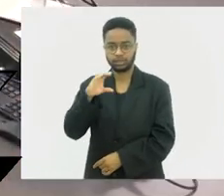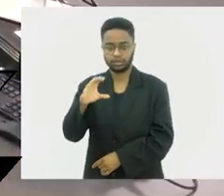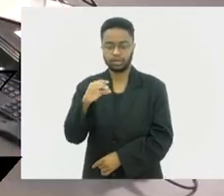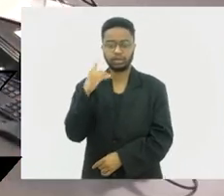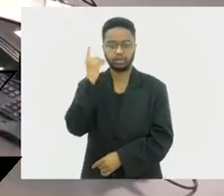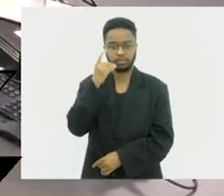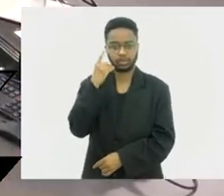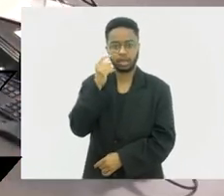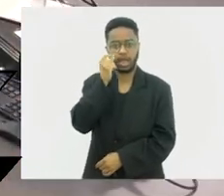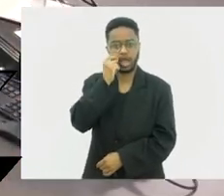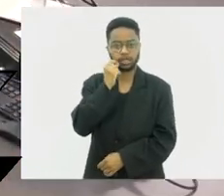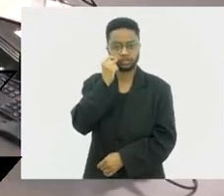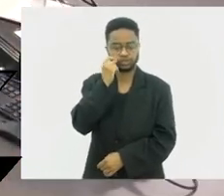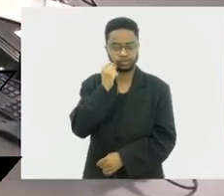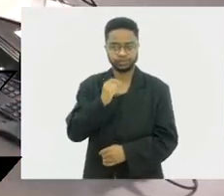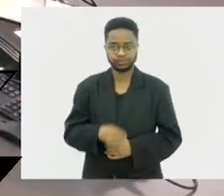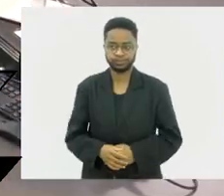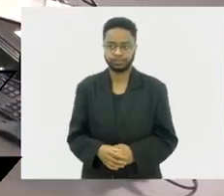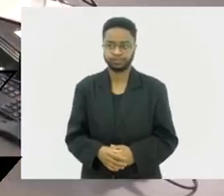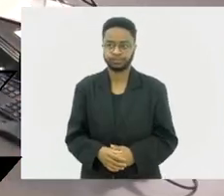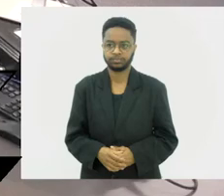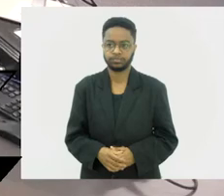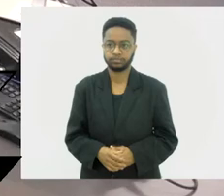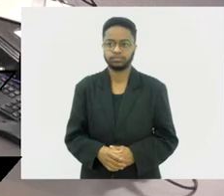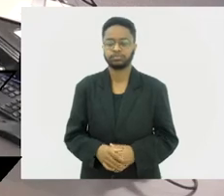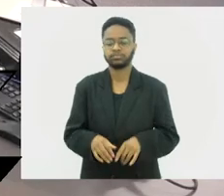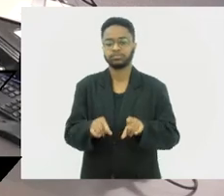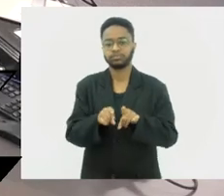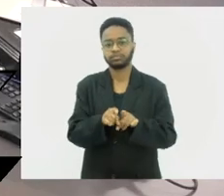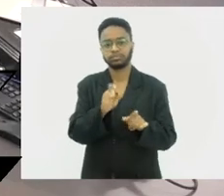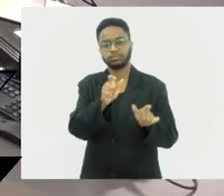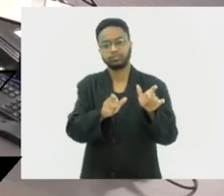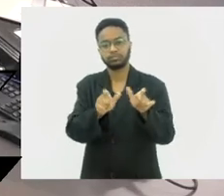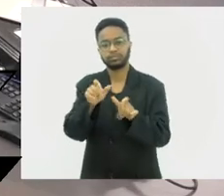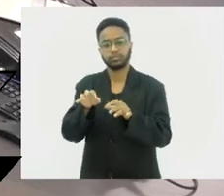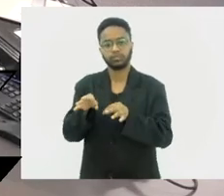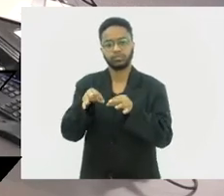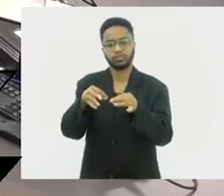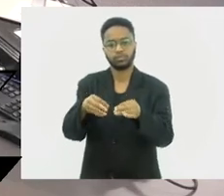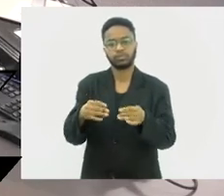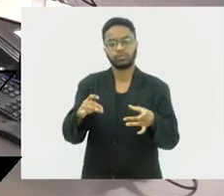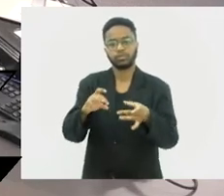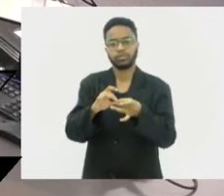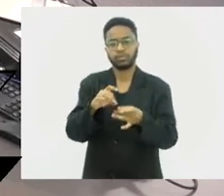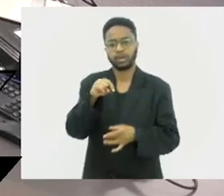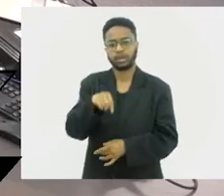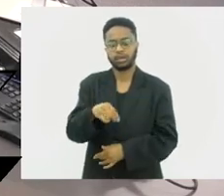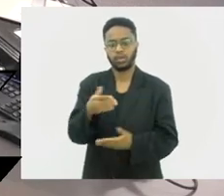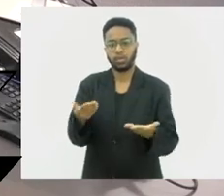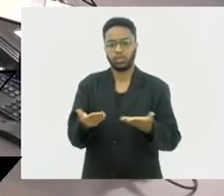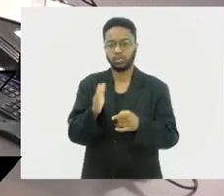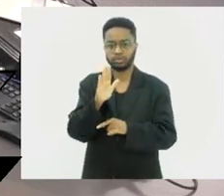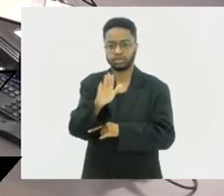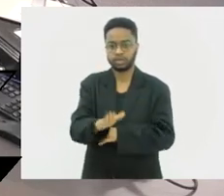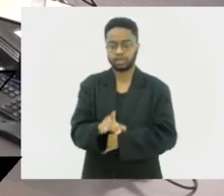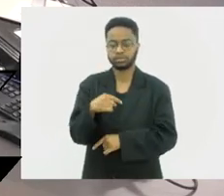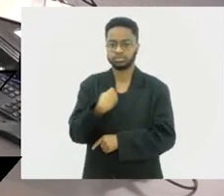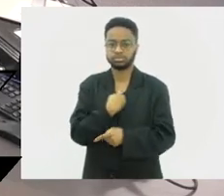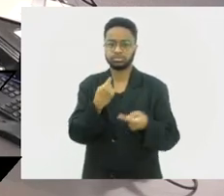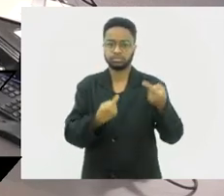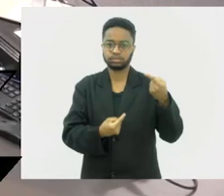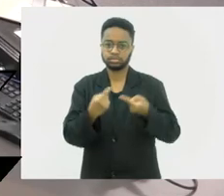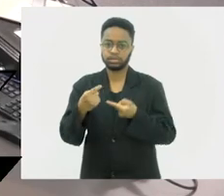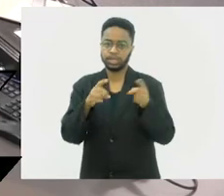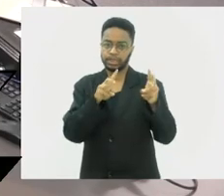deputado Giovanni Ratin, a todos que estão conosco nessa tarde, para debater um